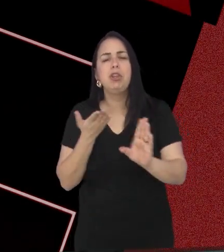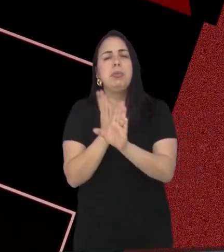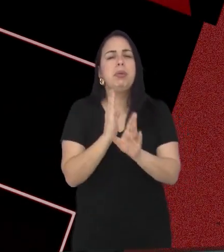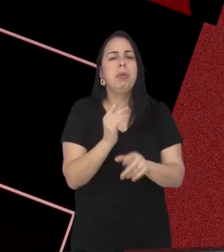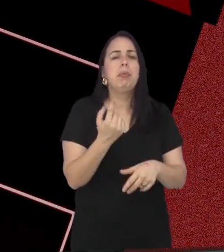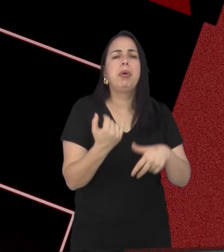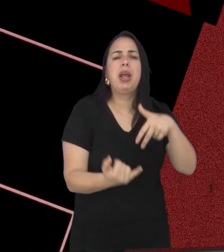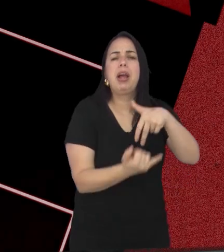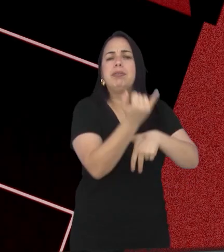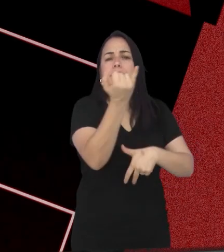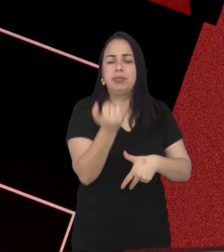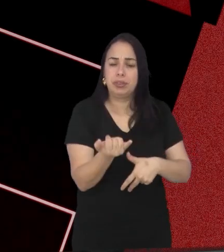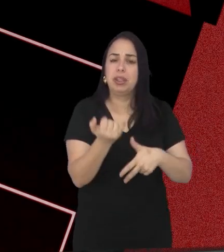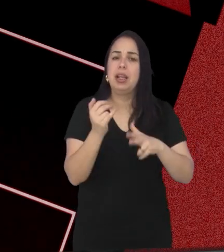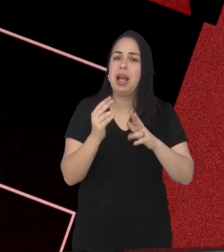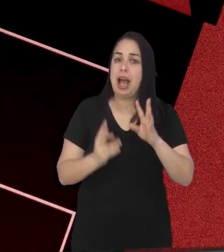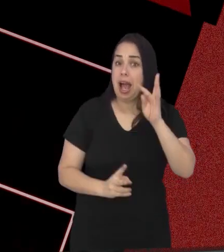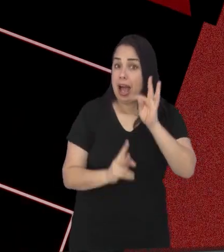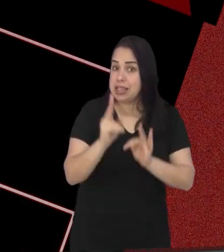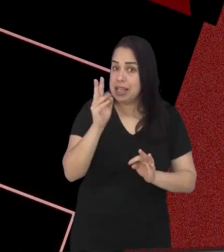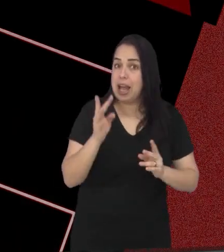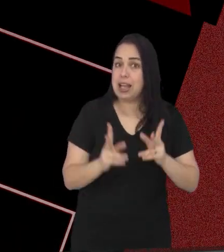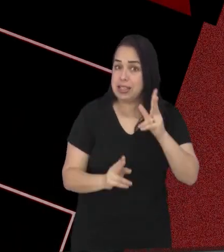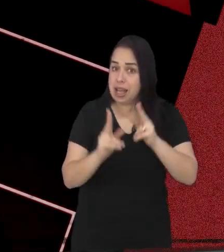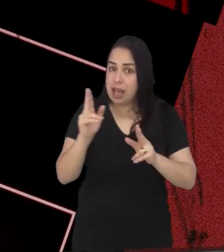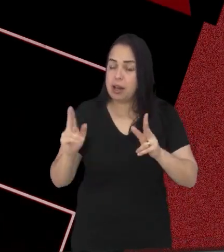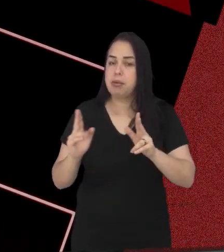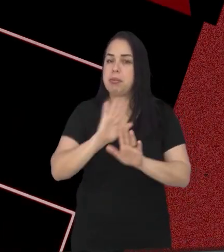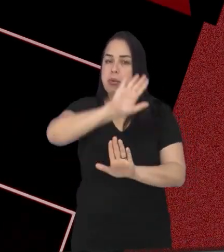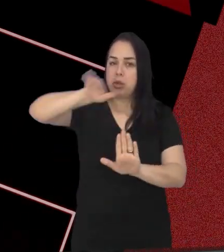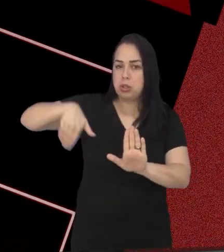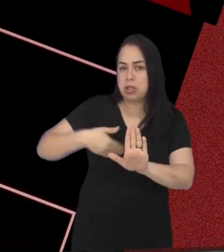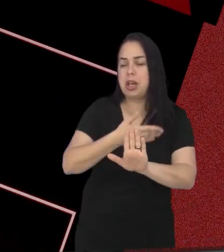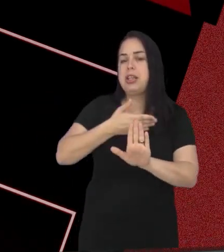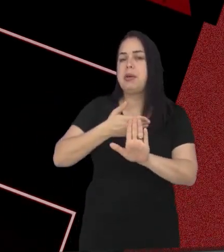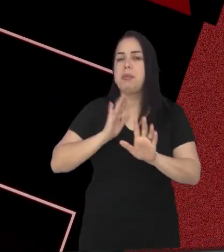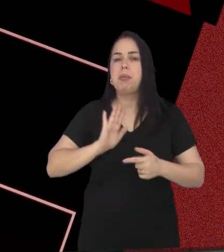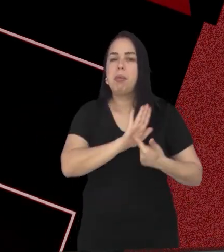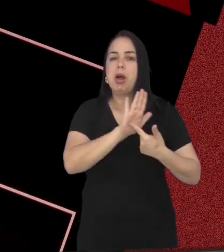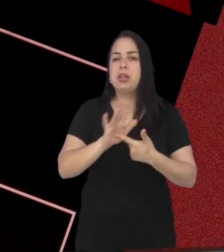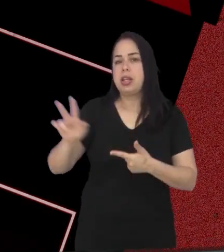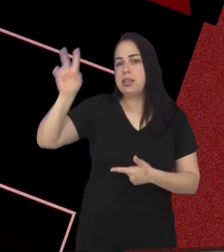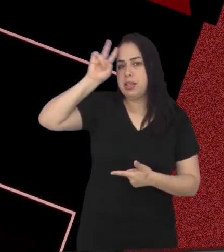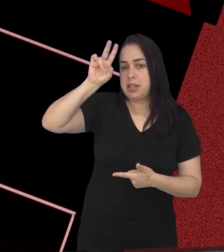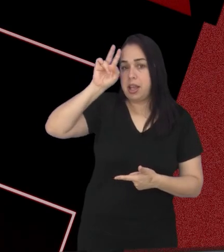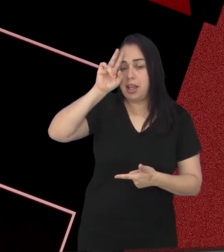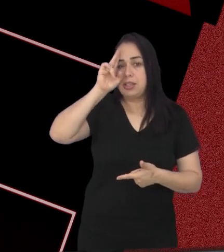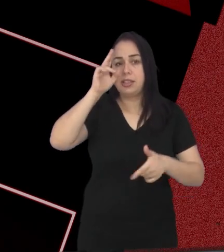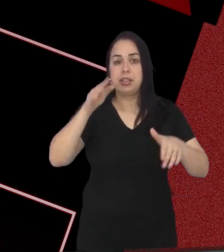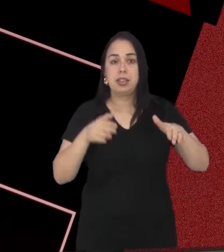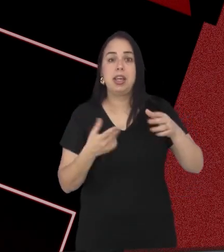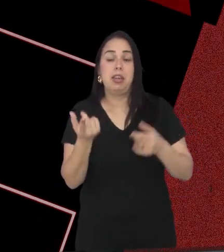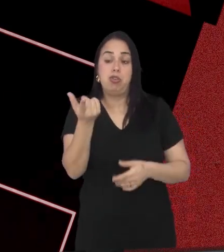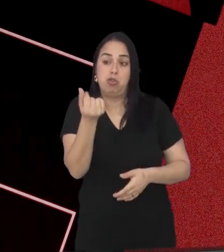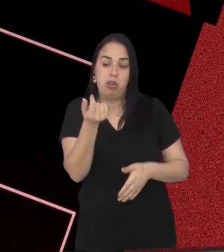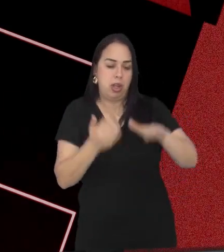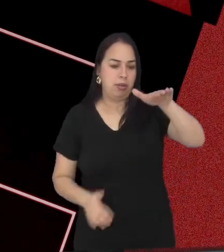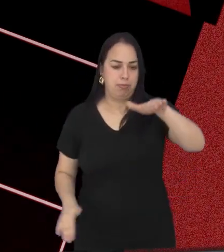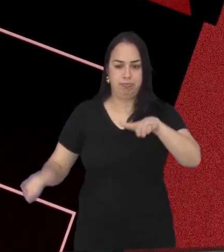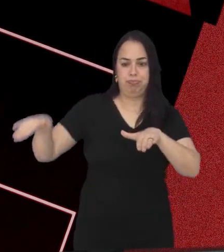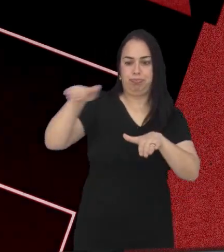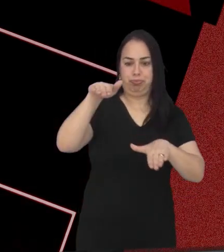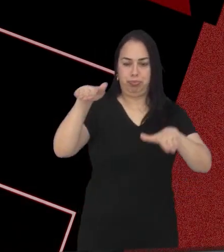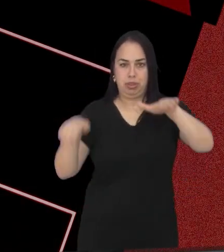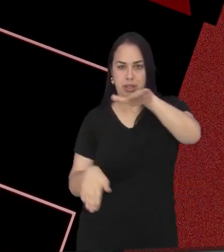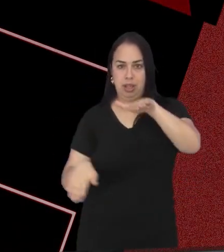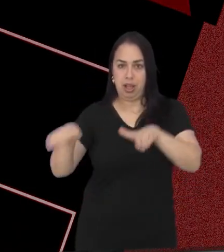tragédia. Essa produção, gente, traz também outros temas por trás, como as diferenças sociais, as divergências